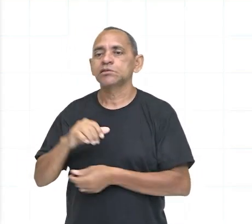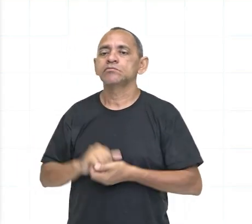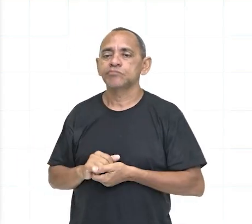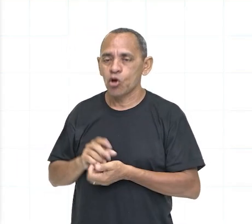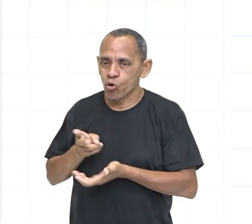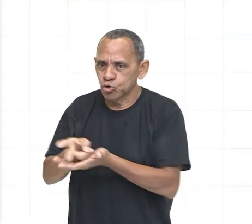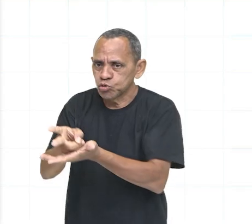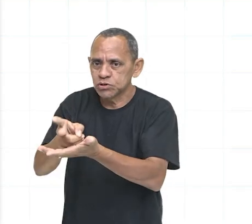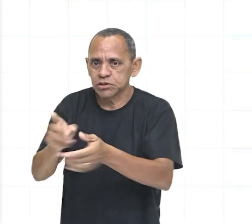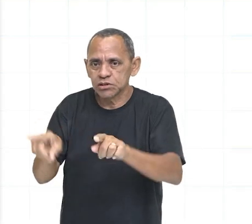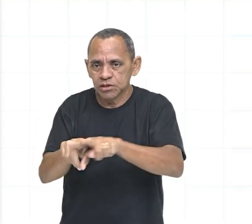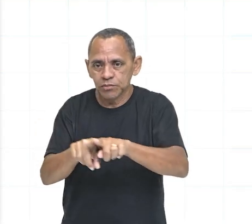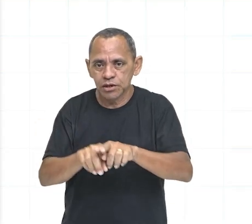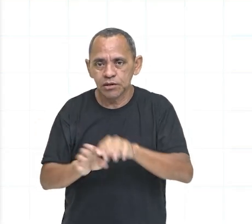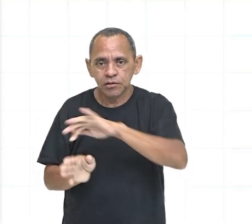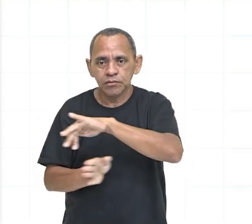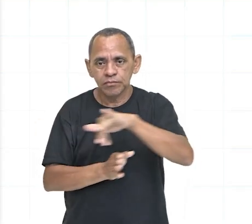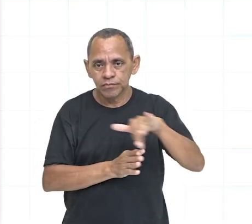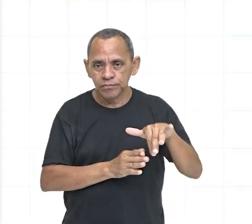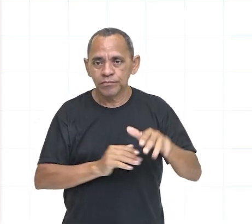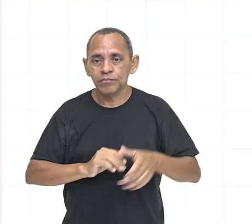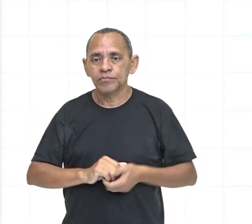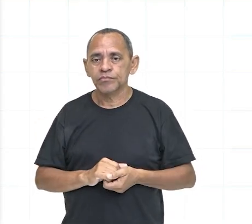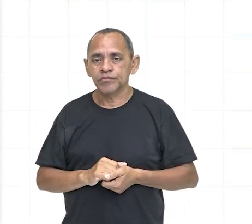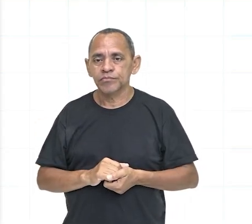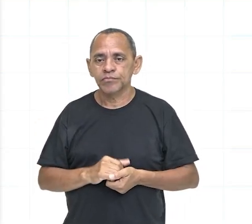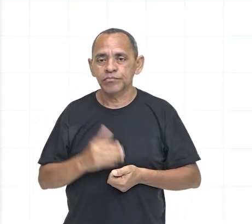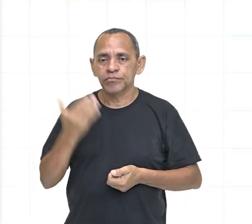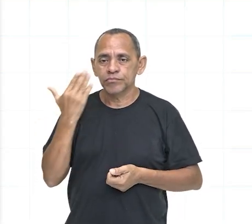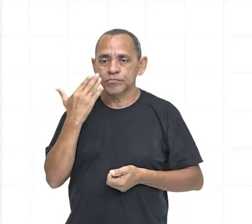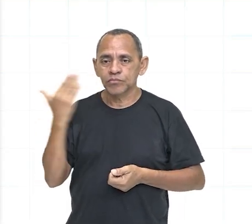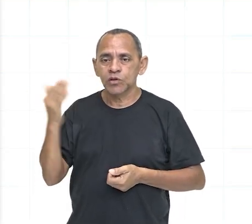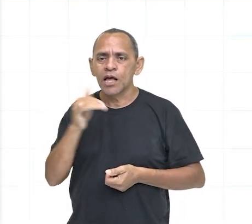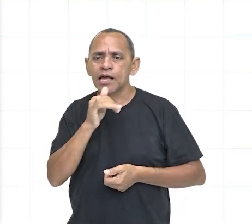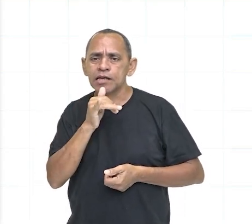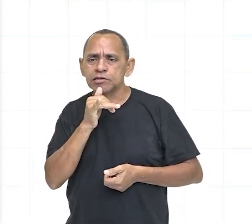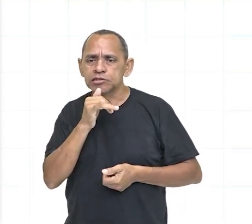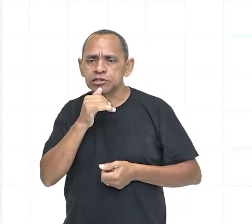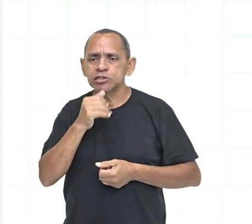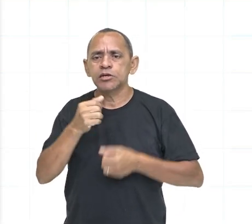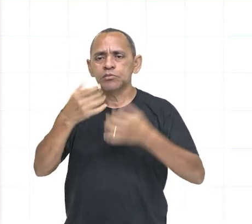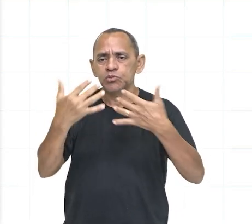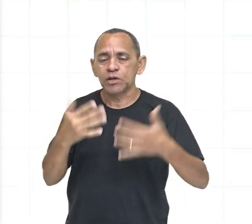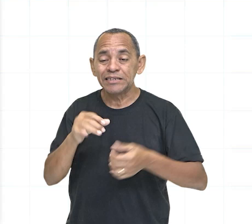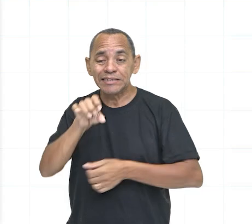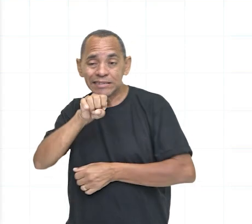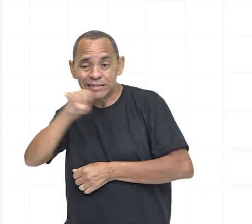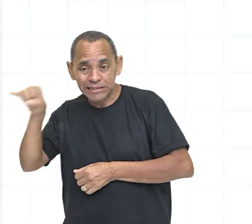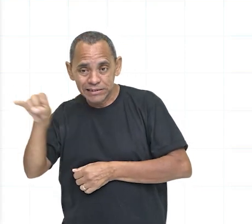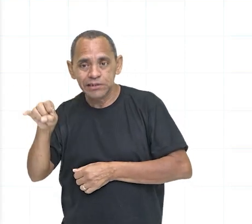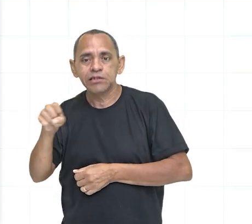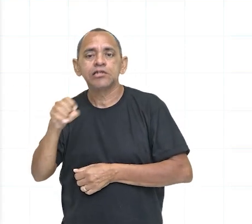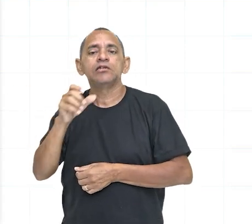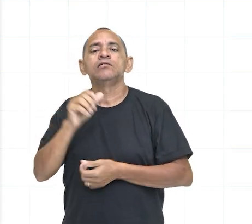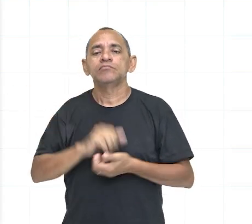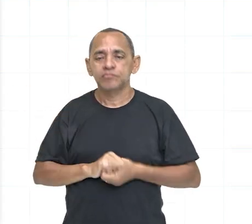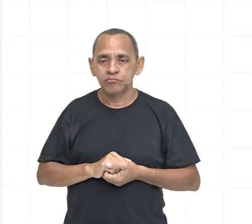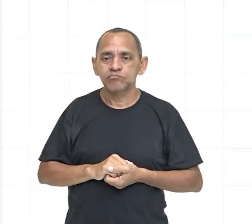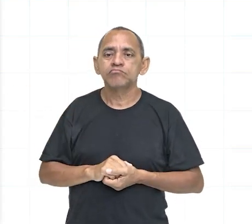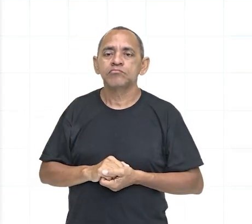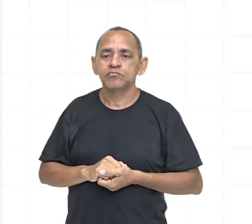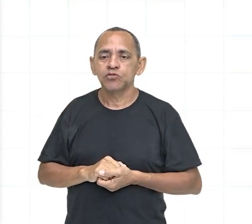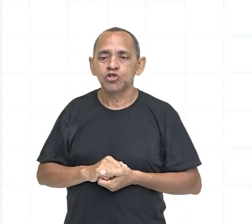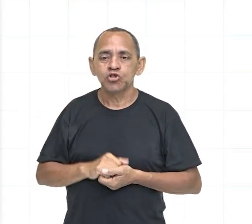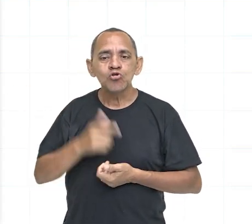I won the lottery, I would buy a yacht. Se eu ganhar na loteria, eu comprarei um